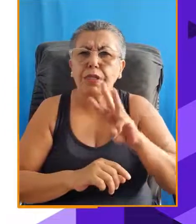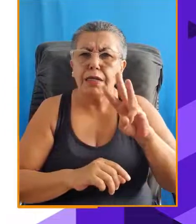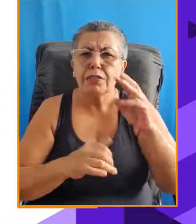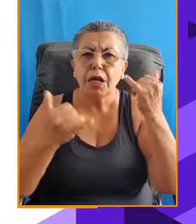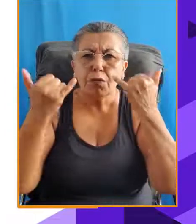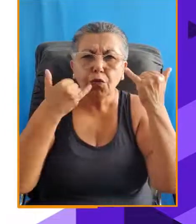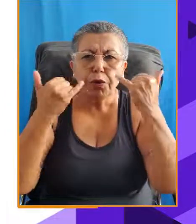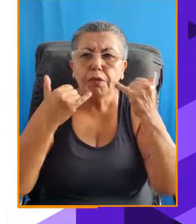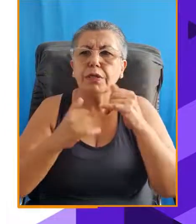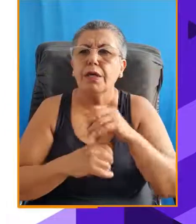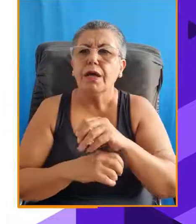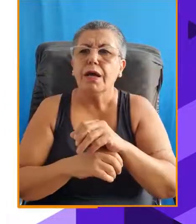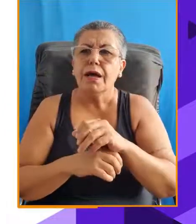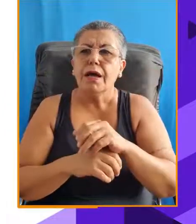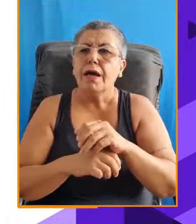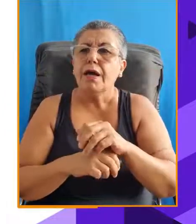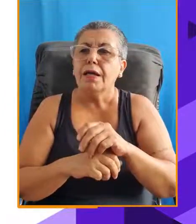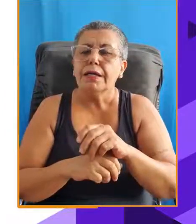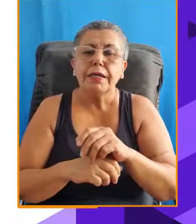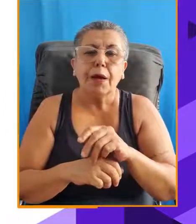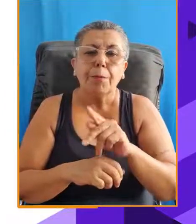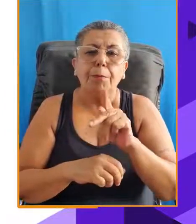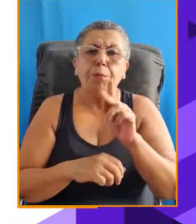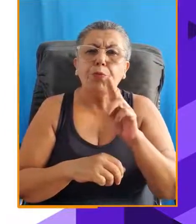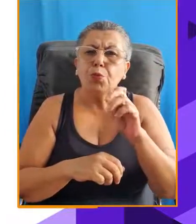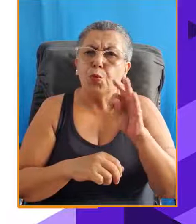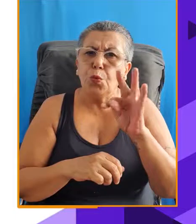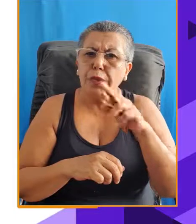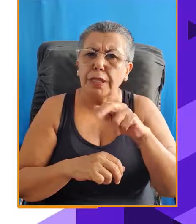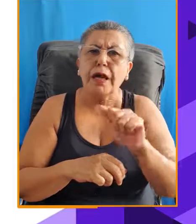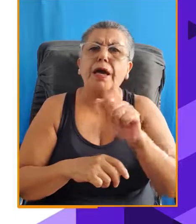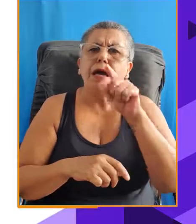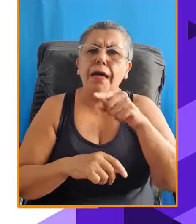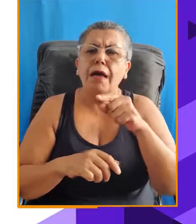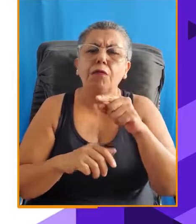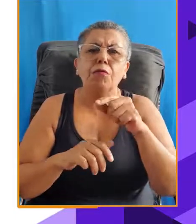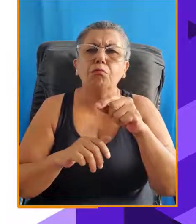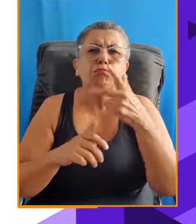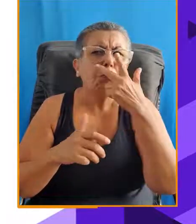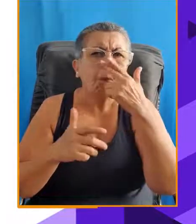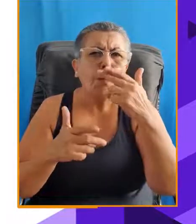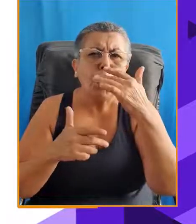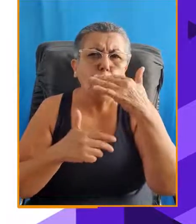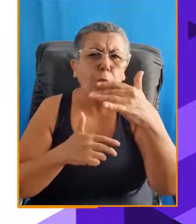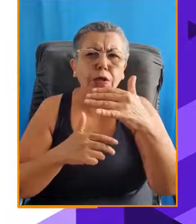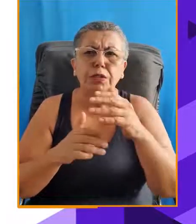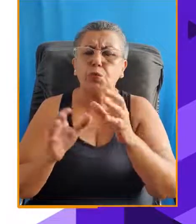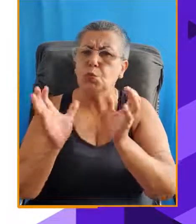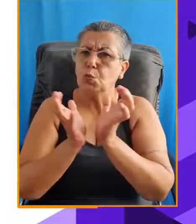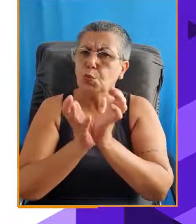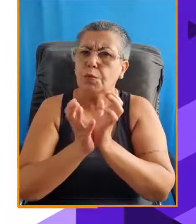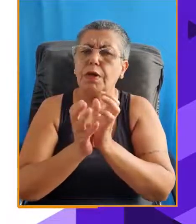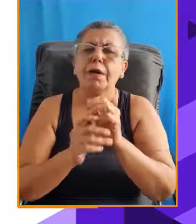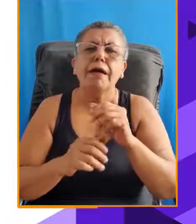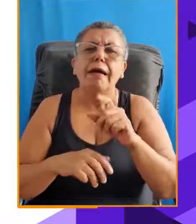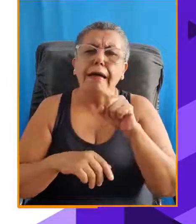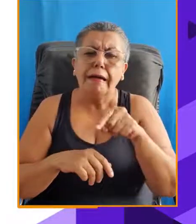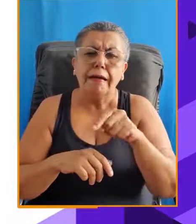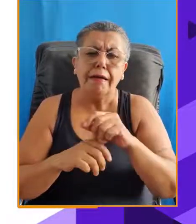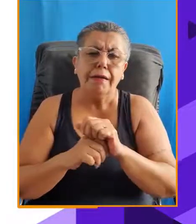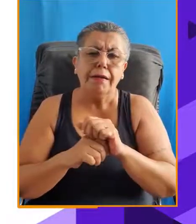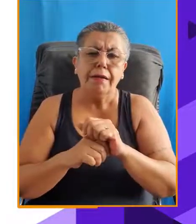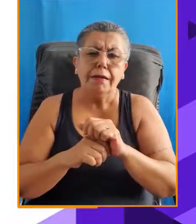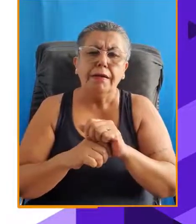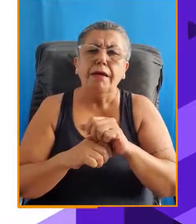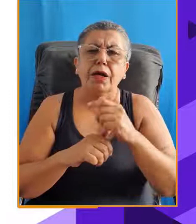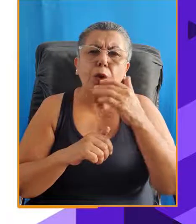informação que a Pantone é um padrão de cores. O que eu tenho para te dizer é o seguinte: a Pantone é um sistema de